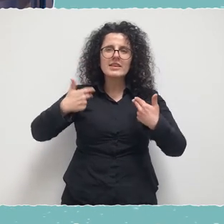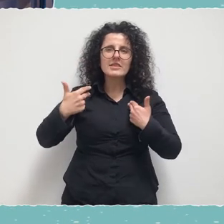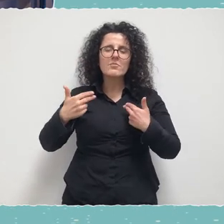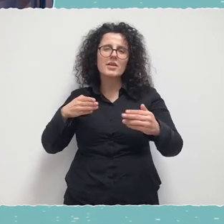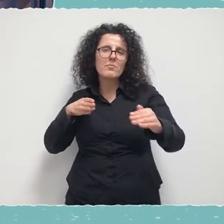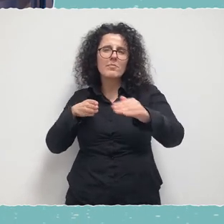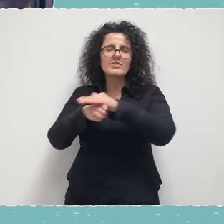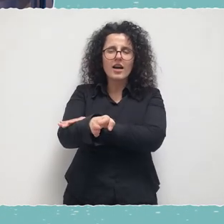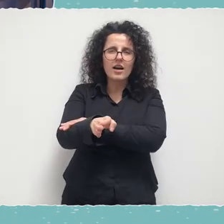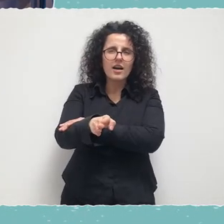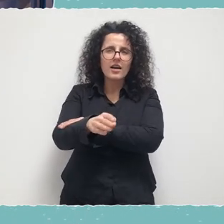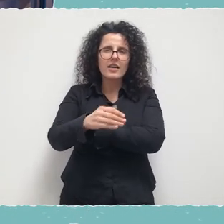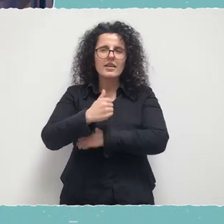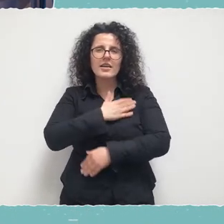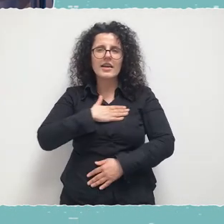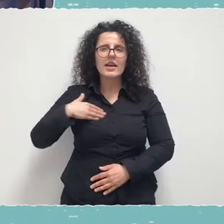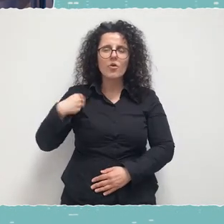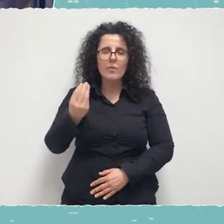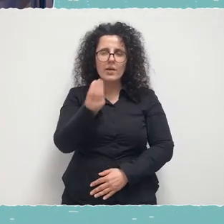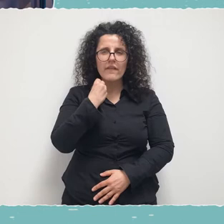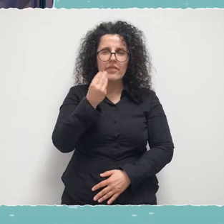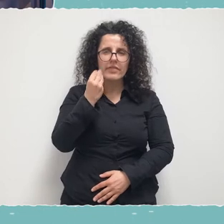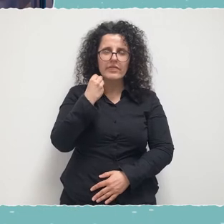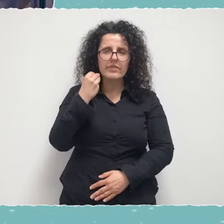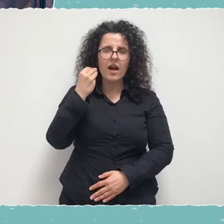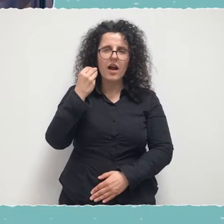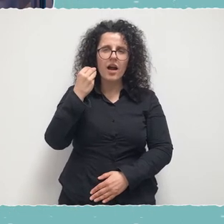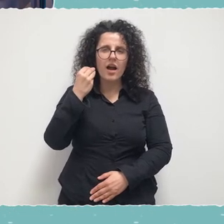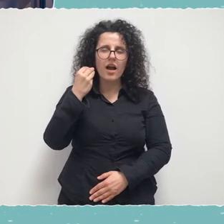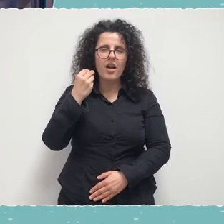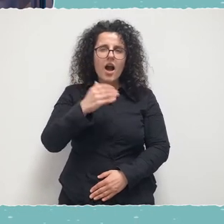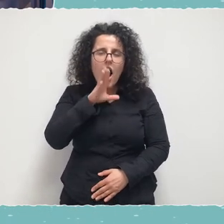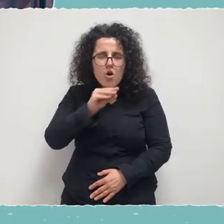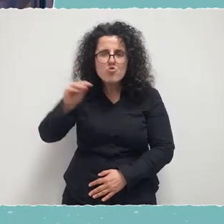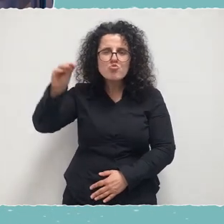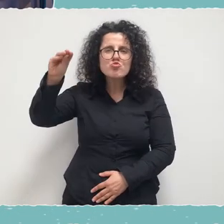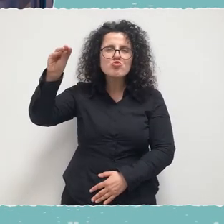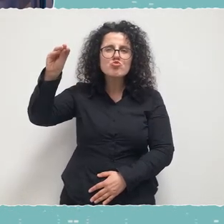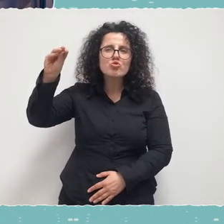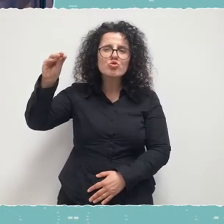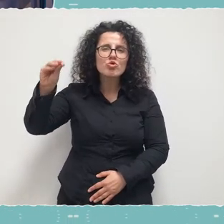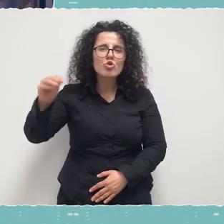Porquiños, porquiños, deixádeme pasar. Que eu só quero merendar.